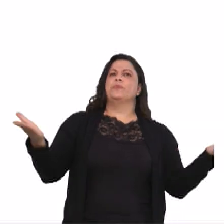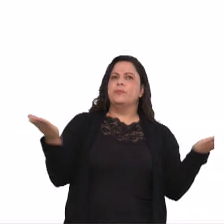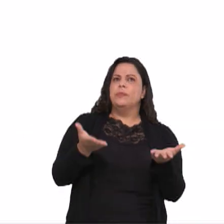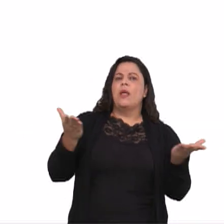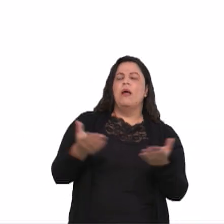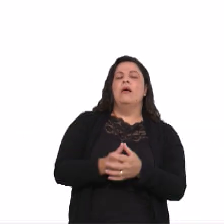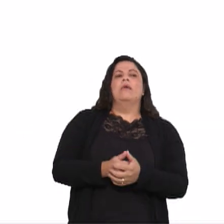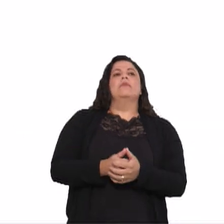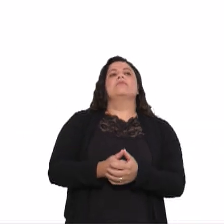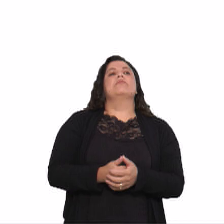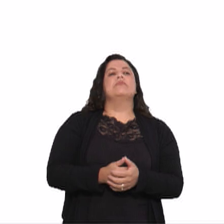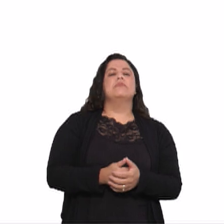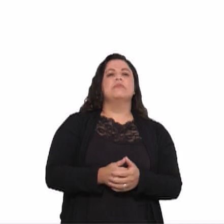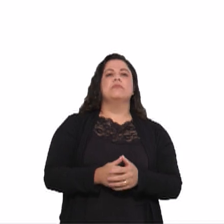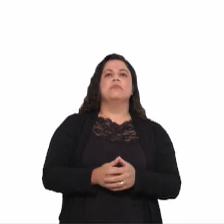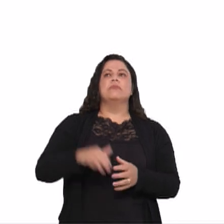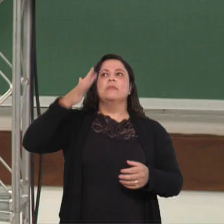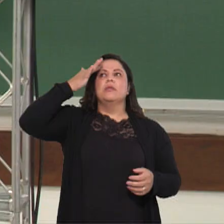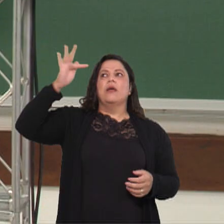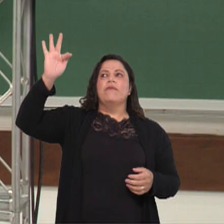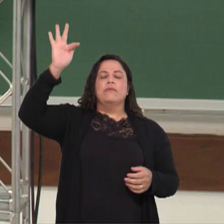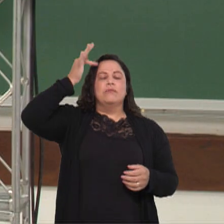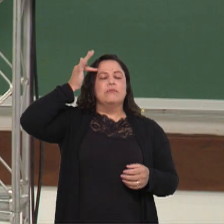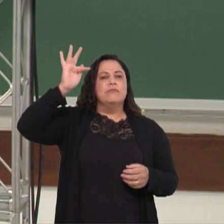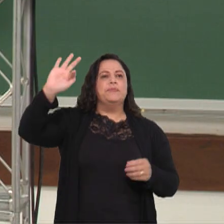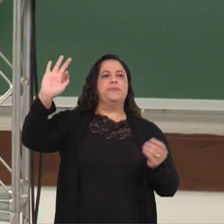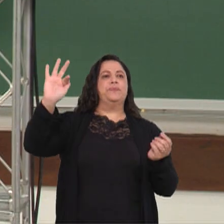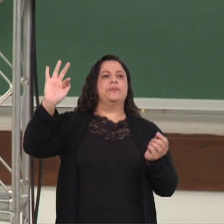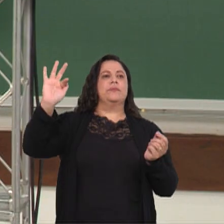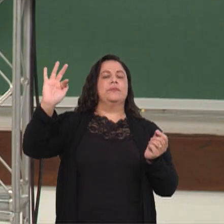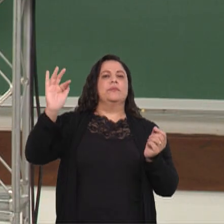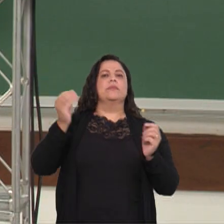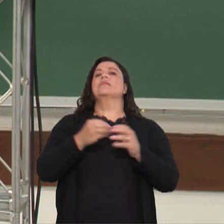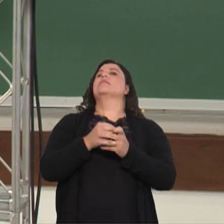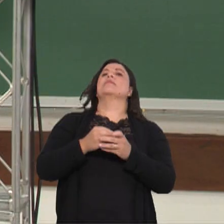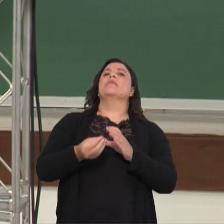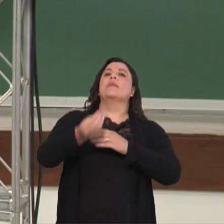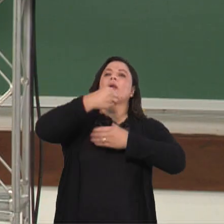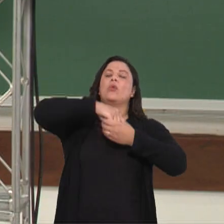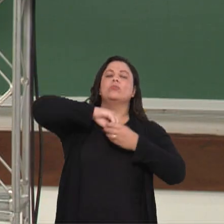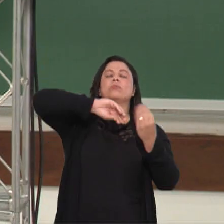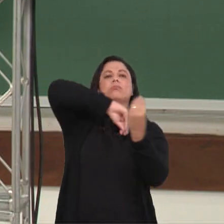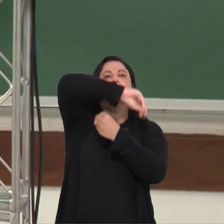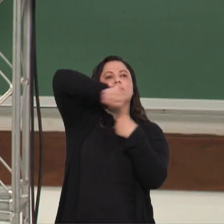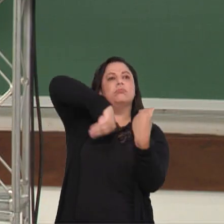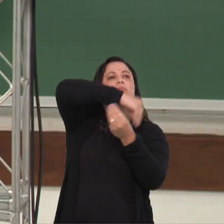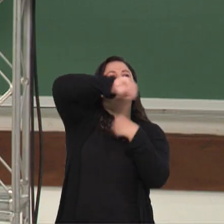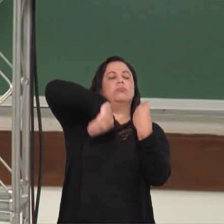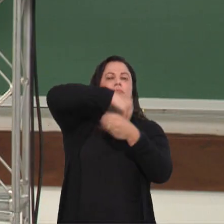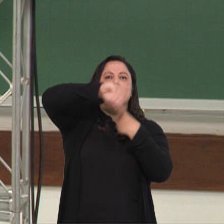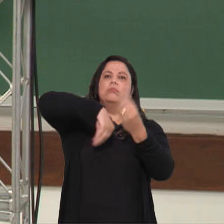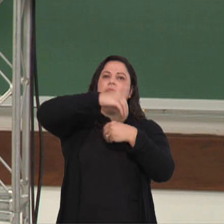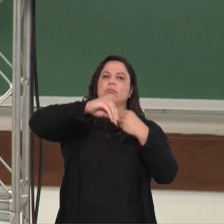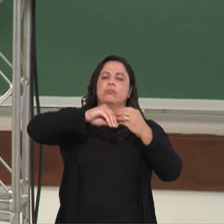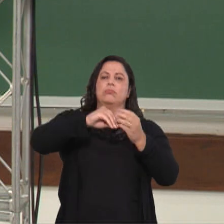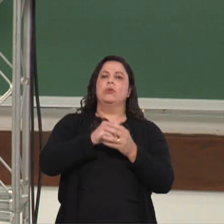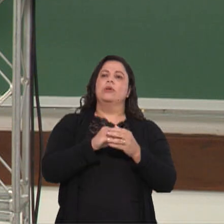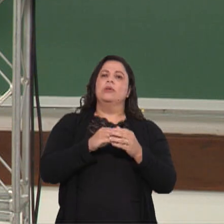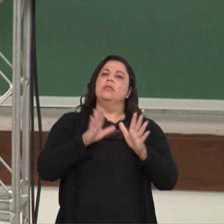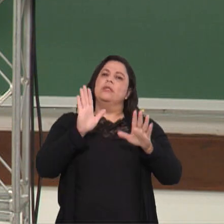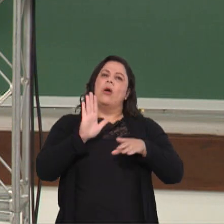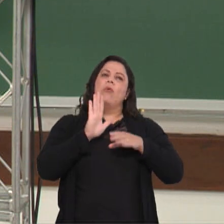pessoas, na filosofia, o helenismo vai contribuir com o surgimento de algumas escolas,